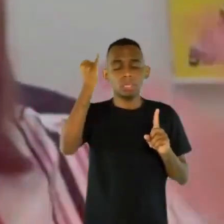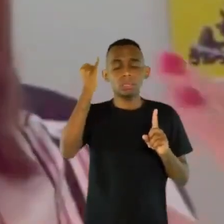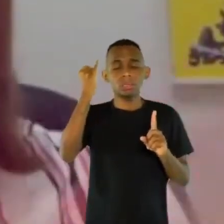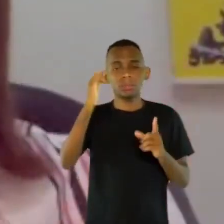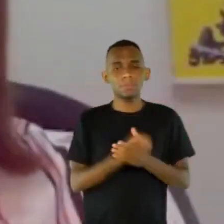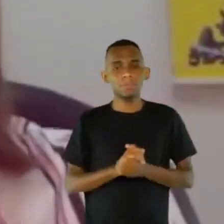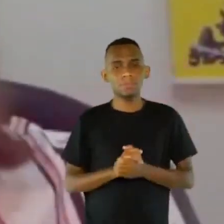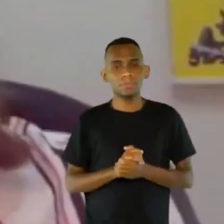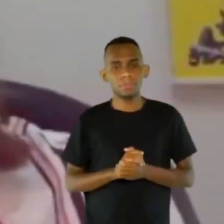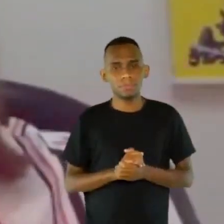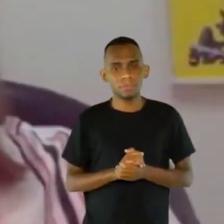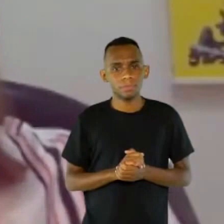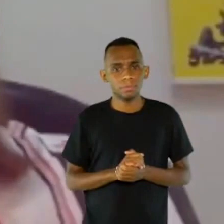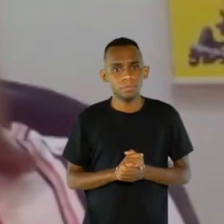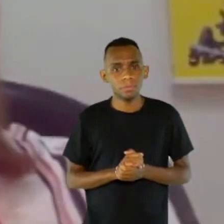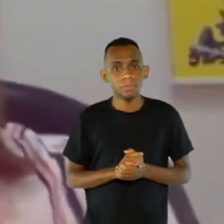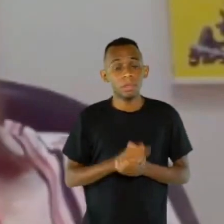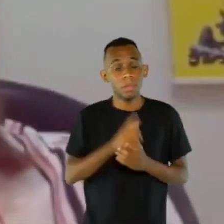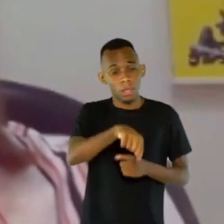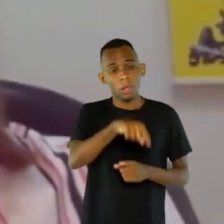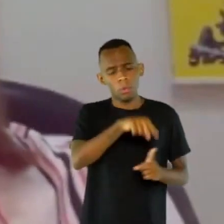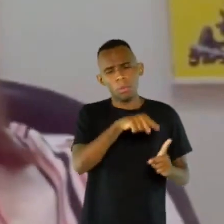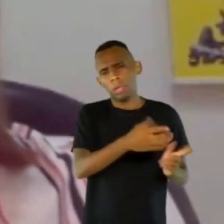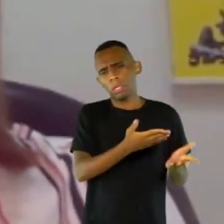uma adolescente